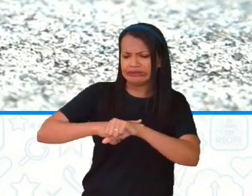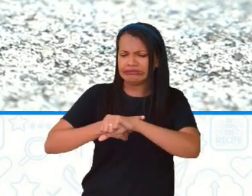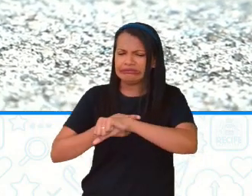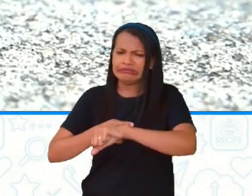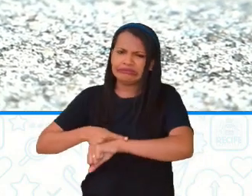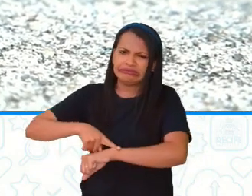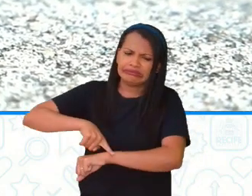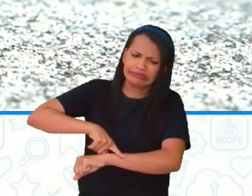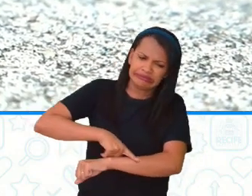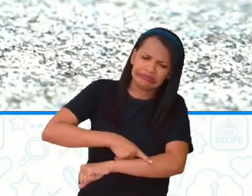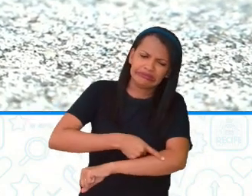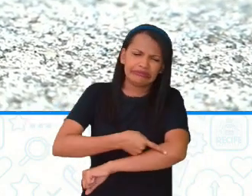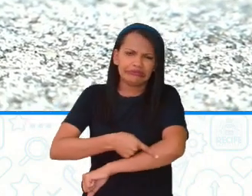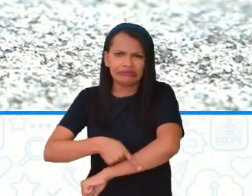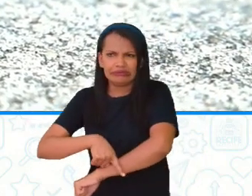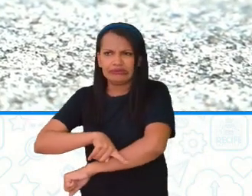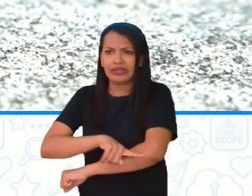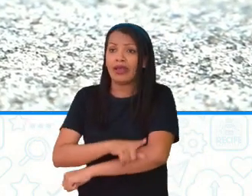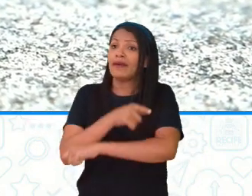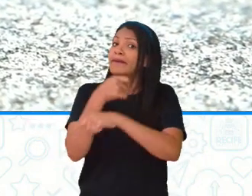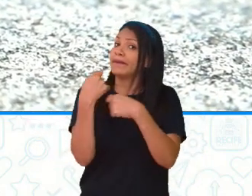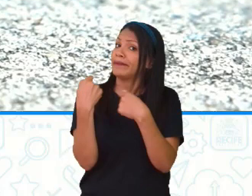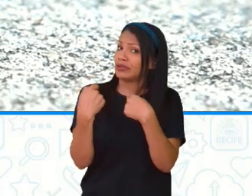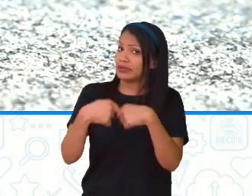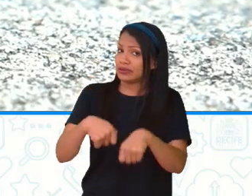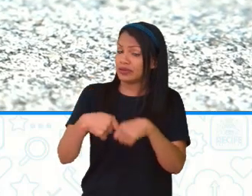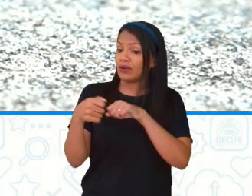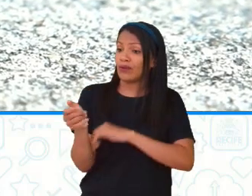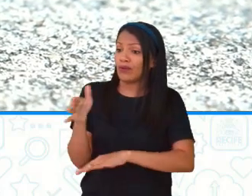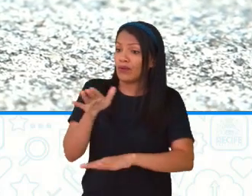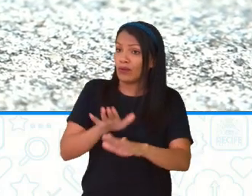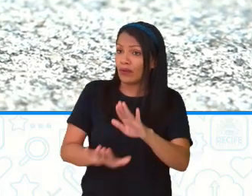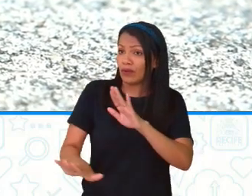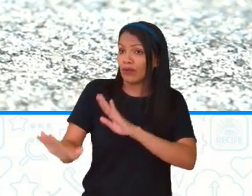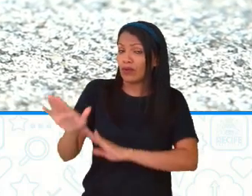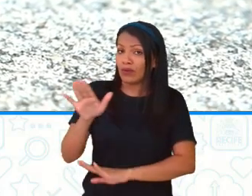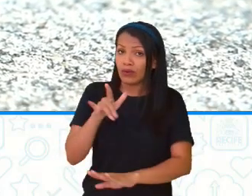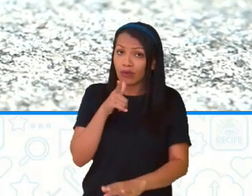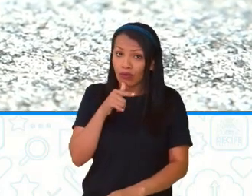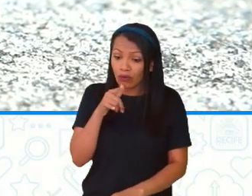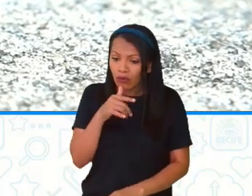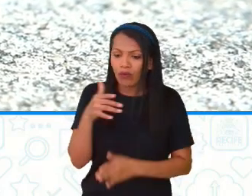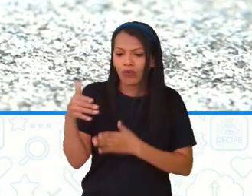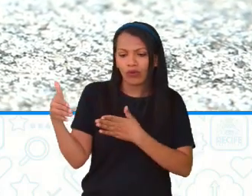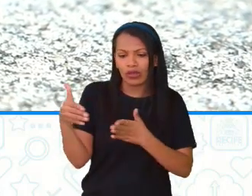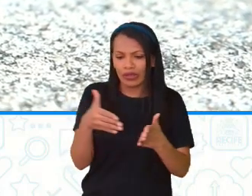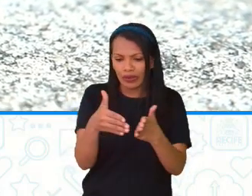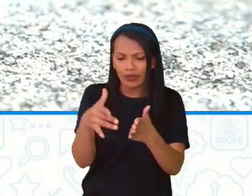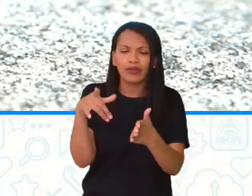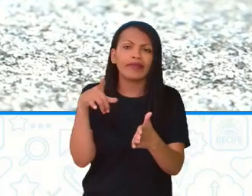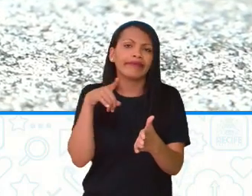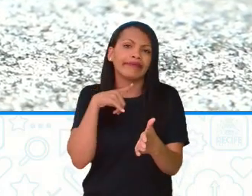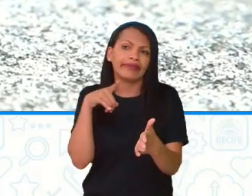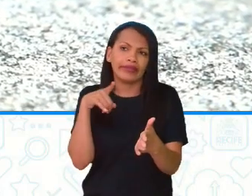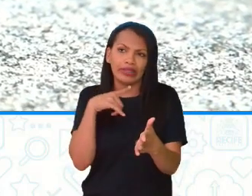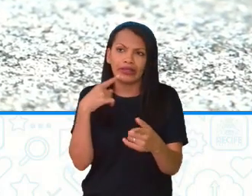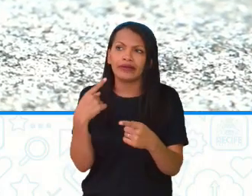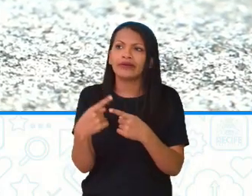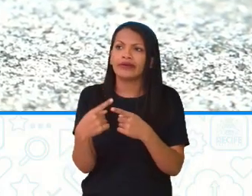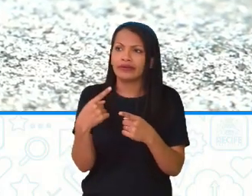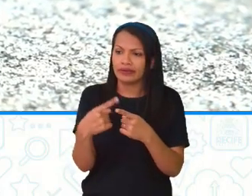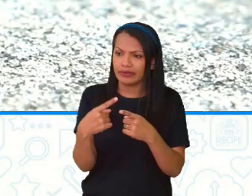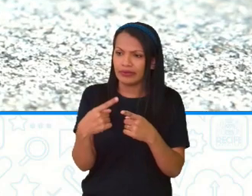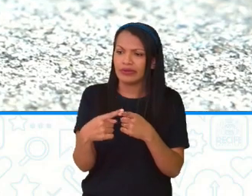rastejando. É um animal também que se tem que tomar cuidado, principalmente em alguns rios. Tem esse animal que é o sanguessuga e ele